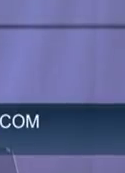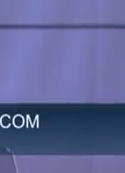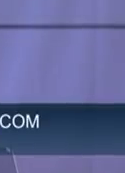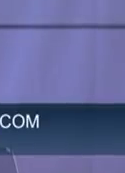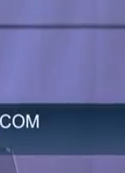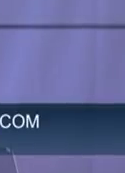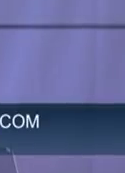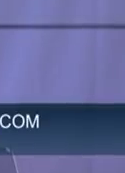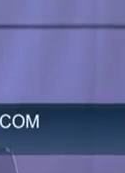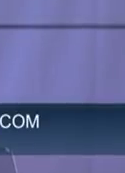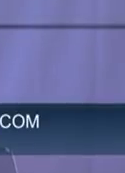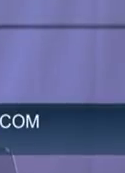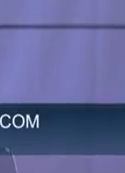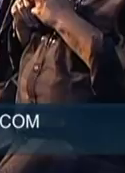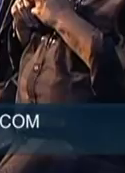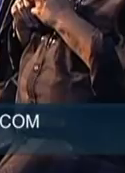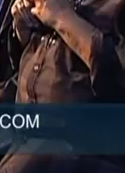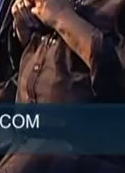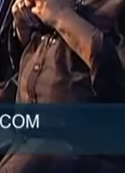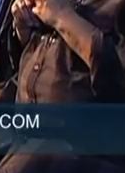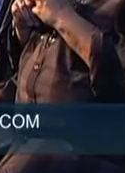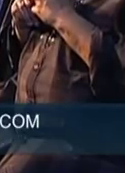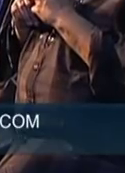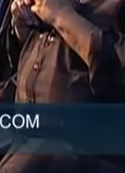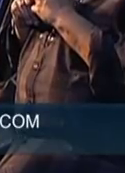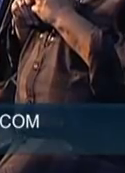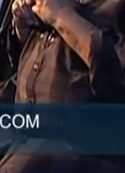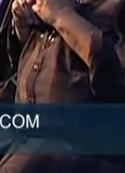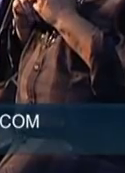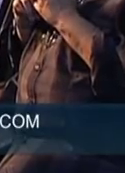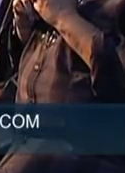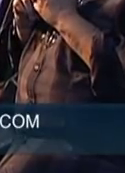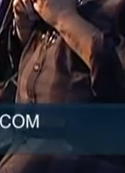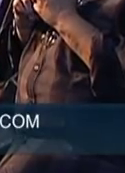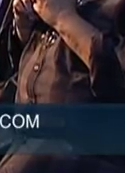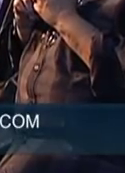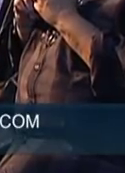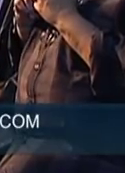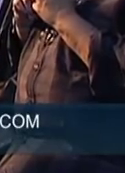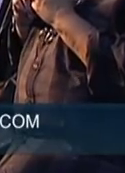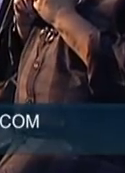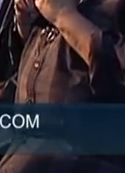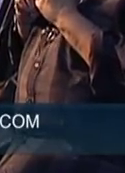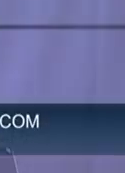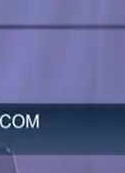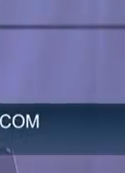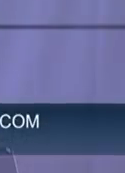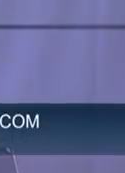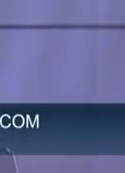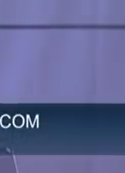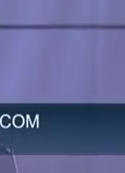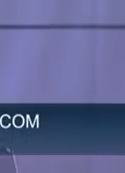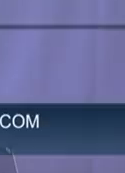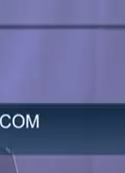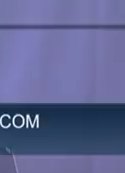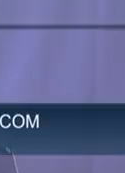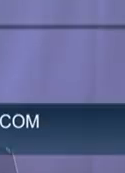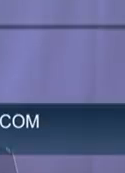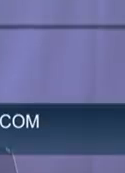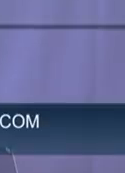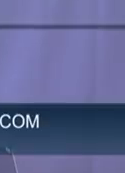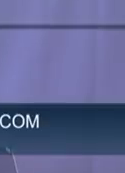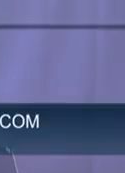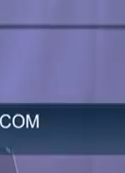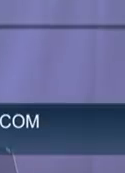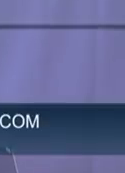demandas sociais, a começar do Minha Casa Minha Vida para a população de rua, o Pronatec para